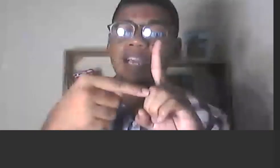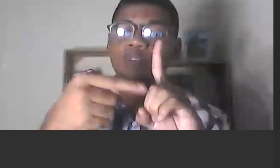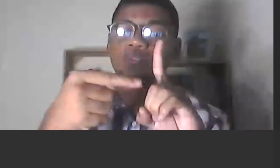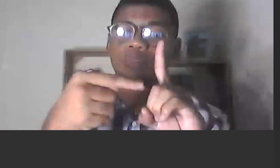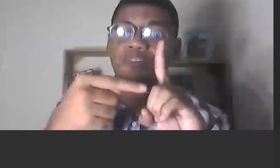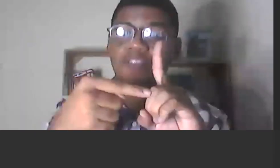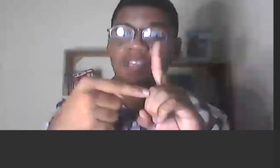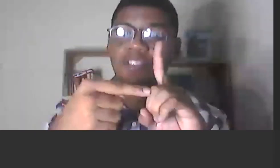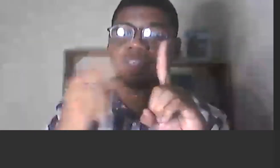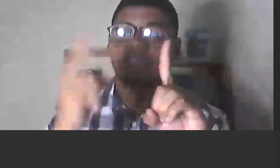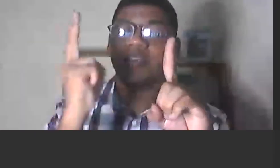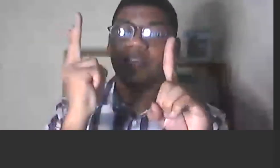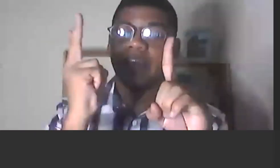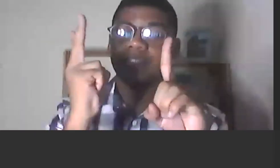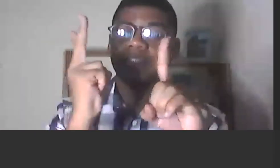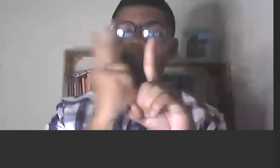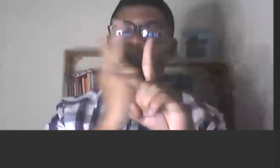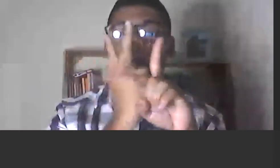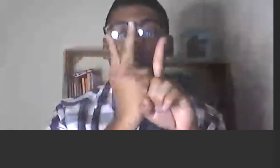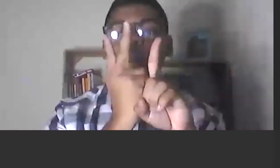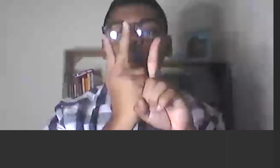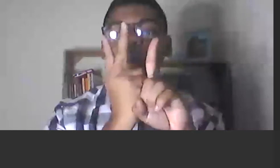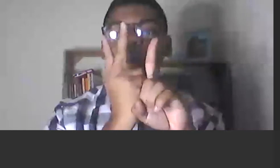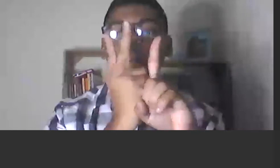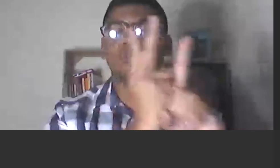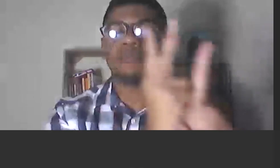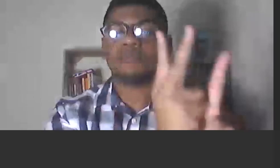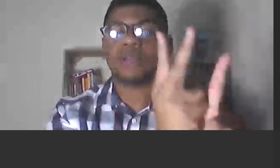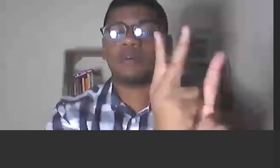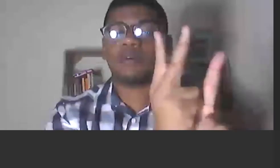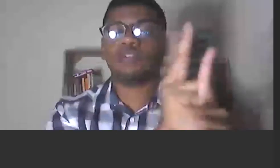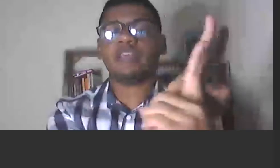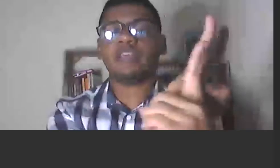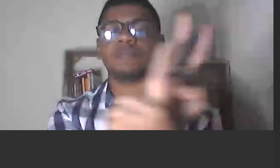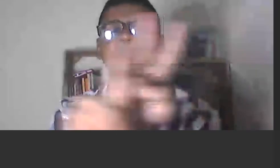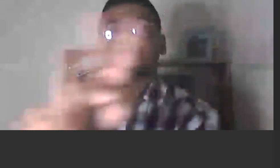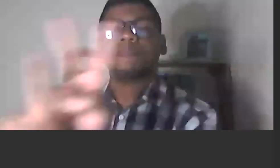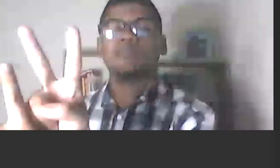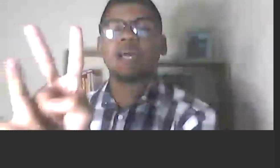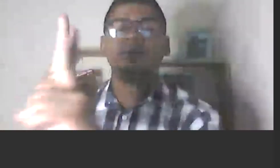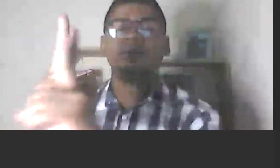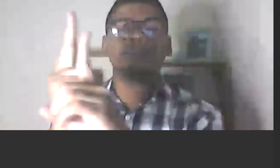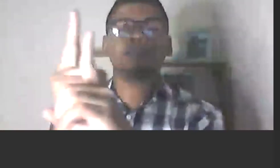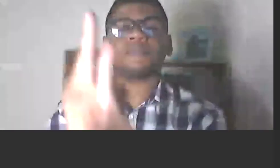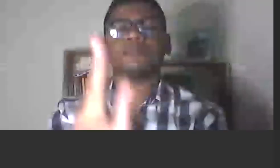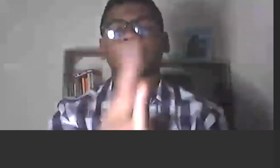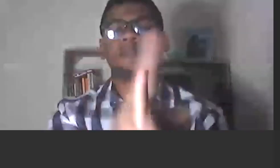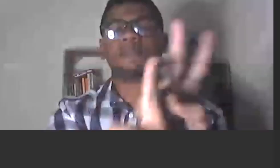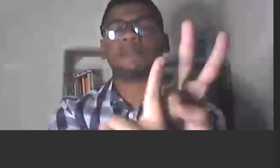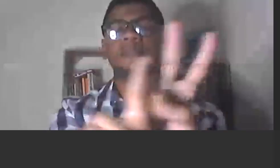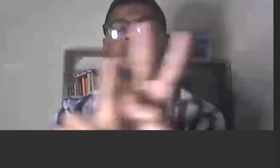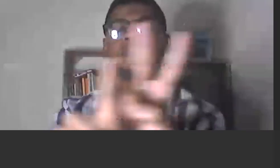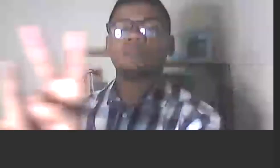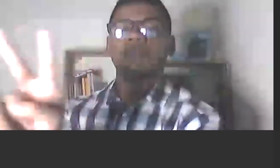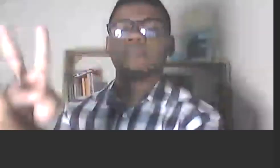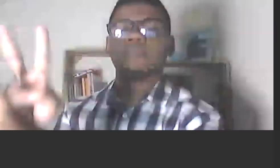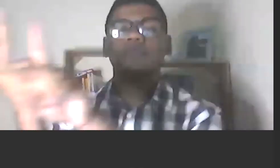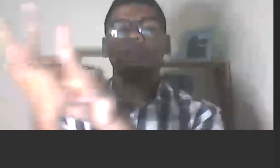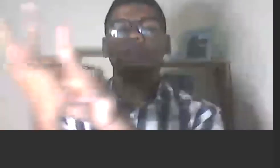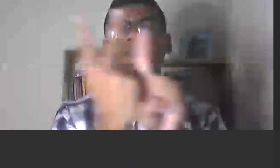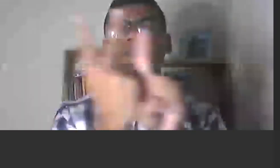o que guia, eu sou o da frente. E eles vão junto comigo, para onde eu estiver indo. Tá? Ó.